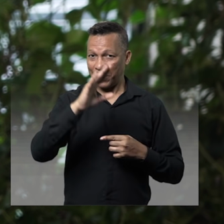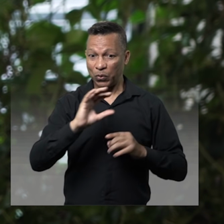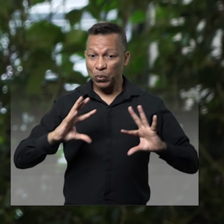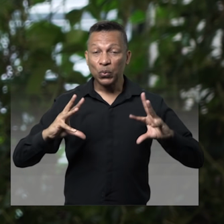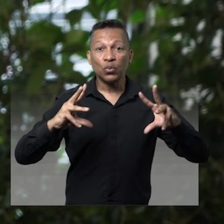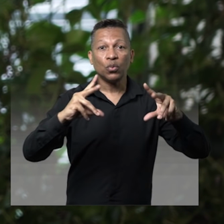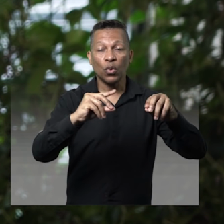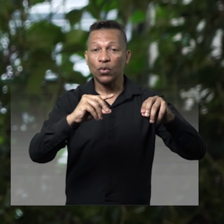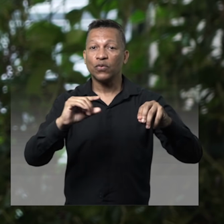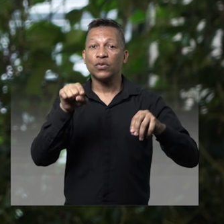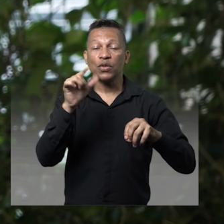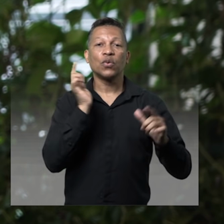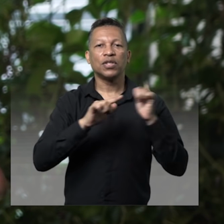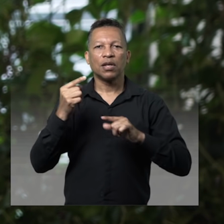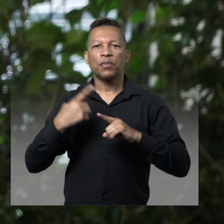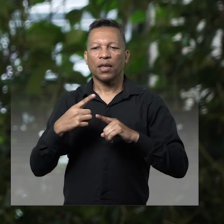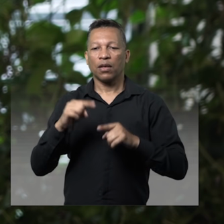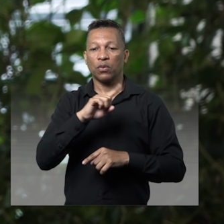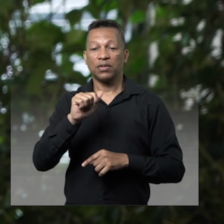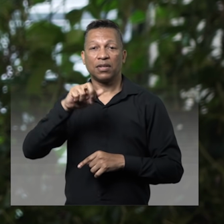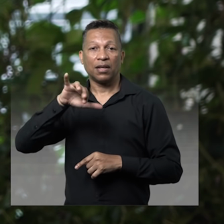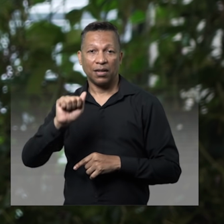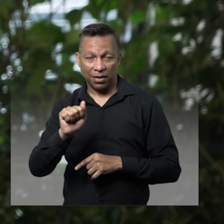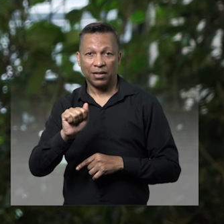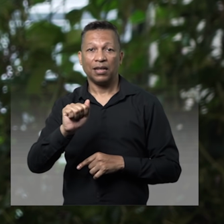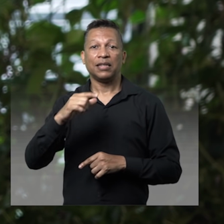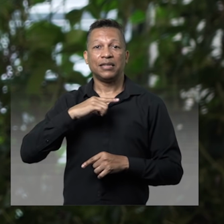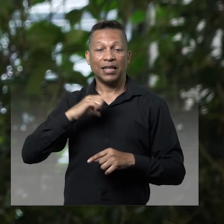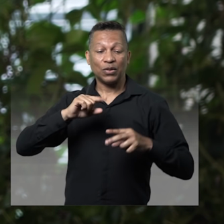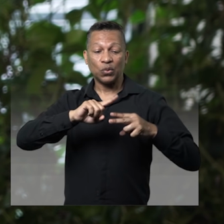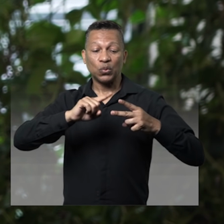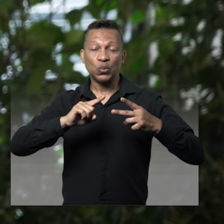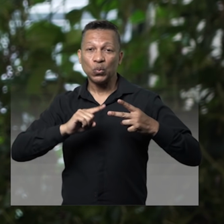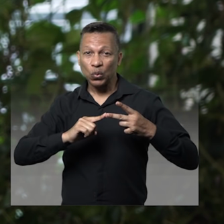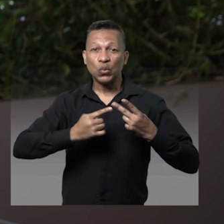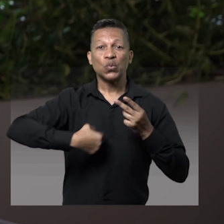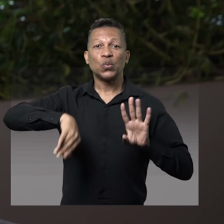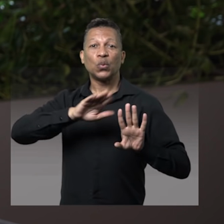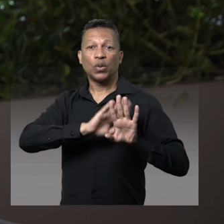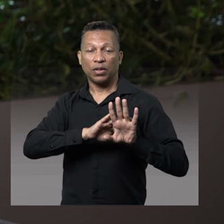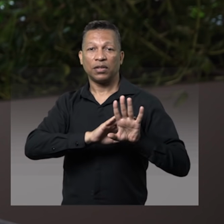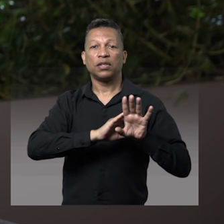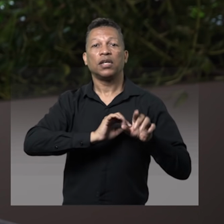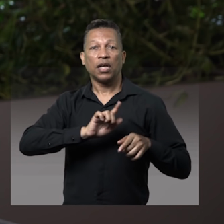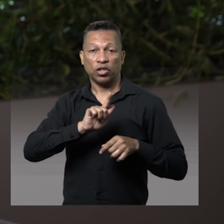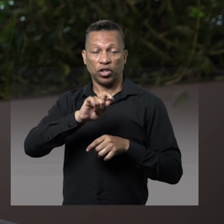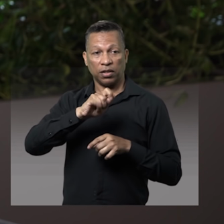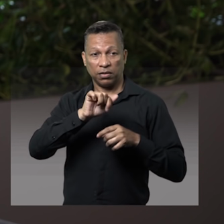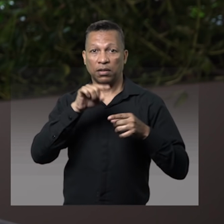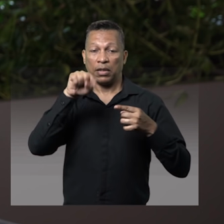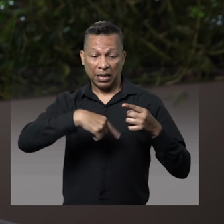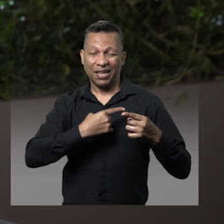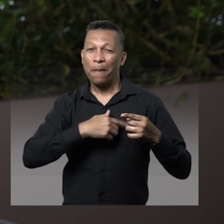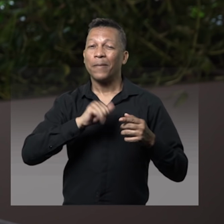Tudo isso é possível porque o Zarathustra conta com dois gigantes por trás. A Giant Steps Capital, que